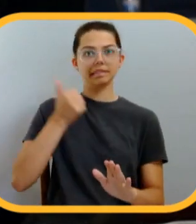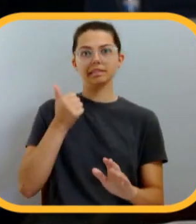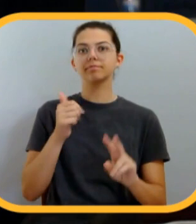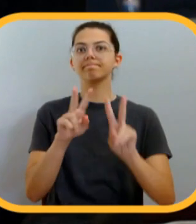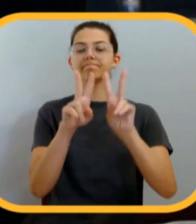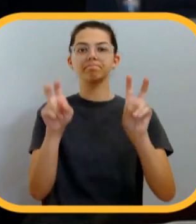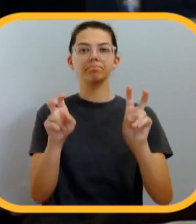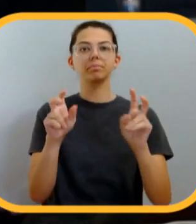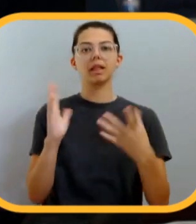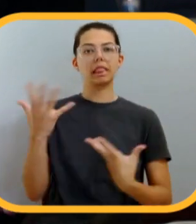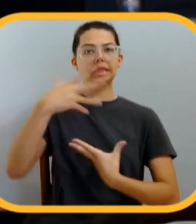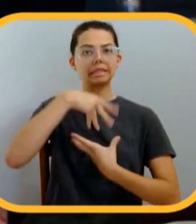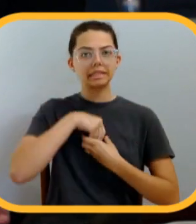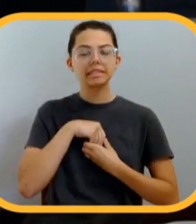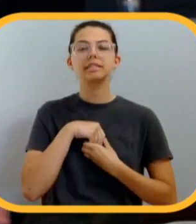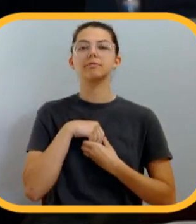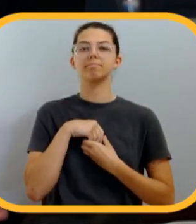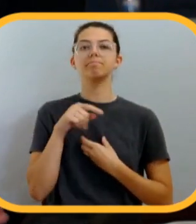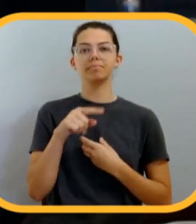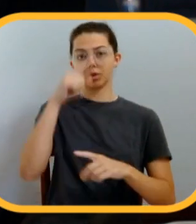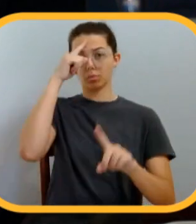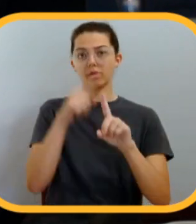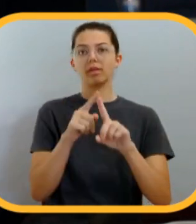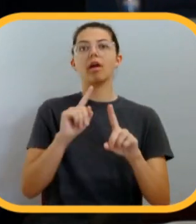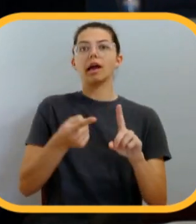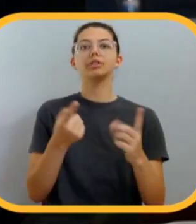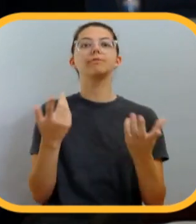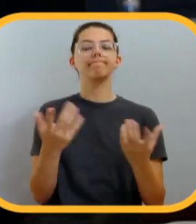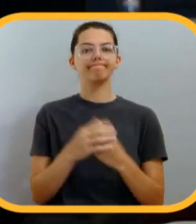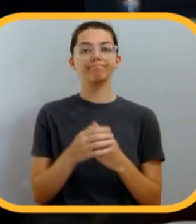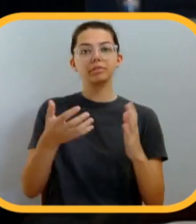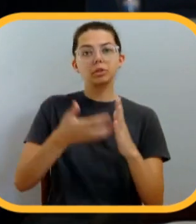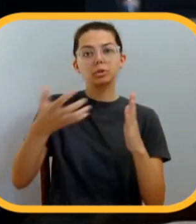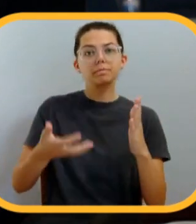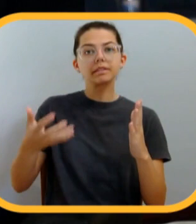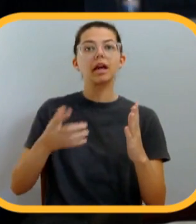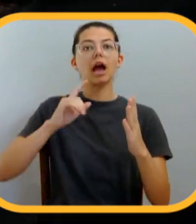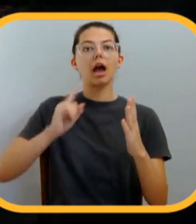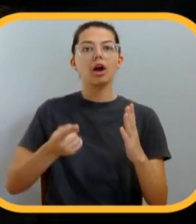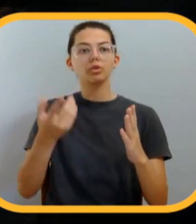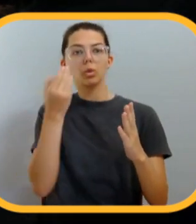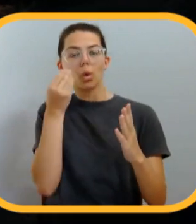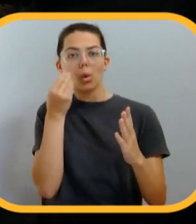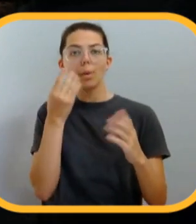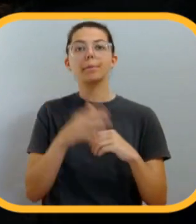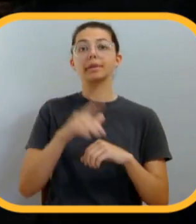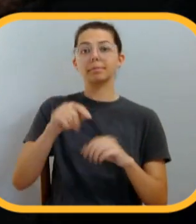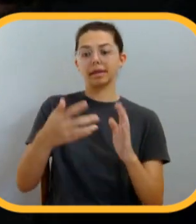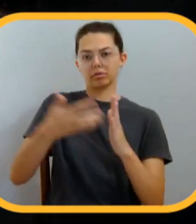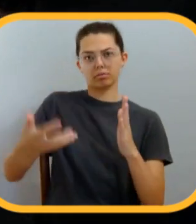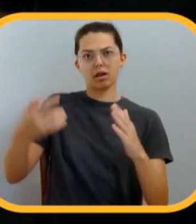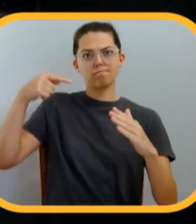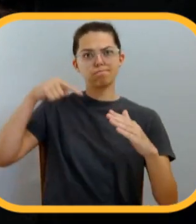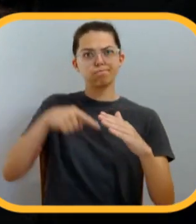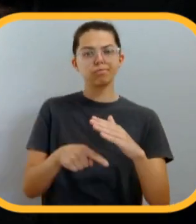particularmente com estas questões da literacia, se pretende perceber quão complexa é esta questão, mas também, dentro